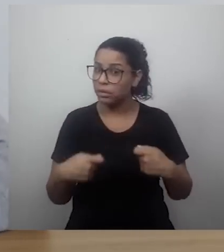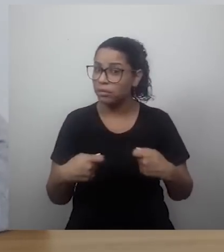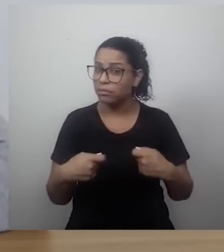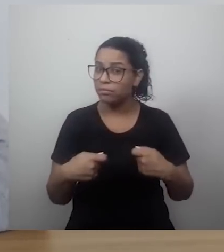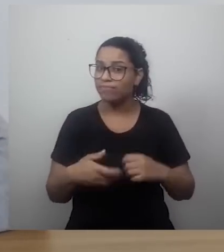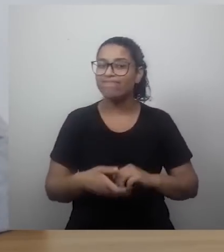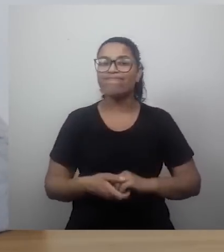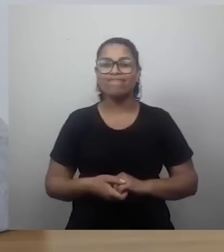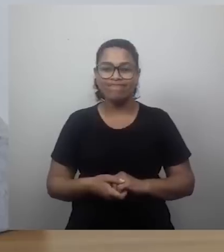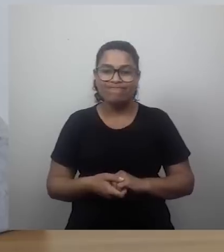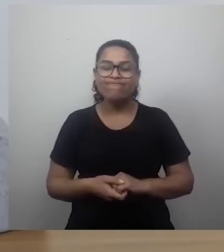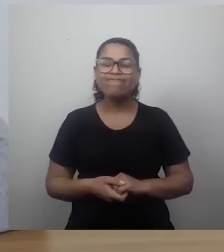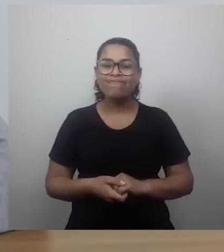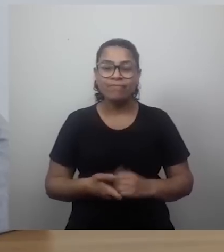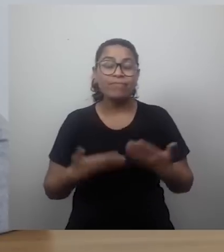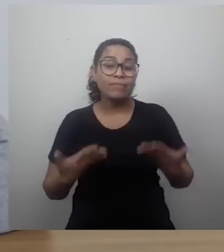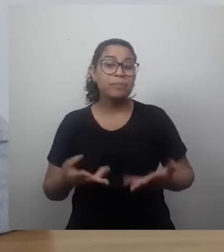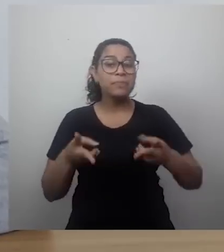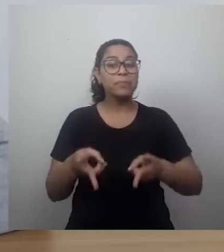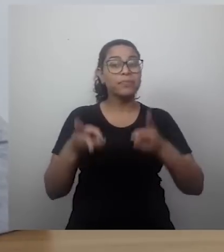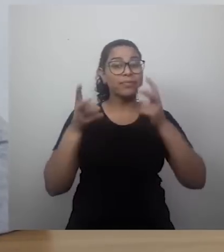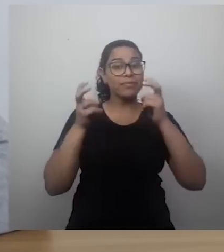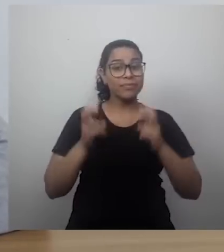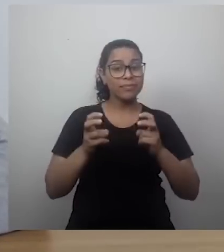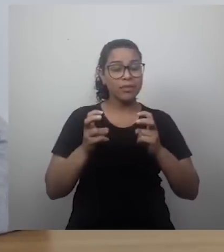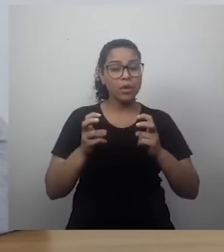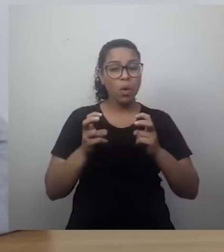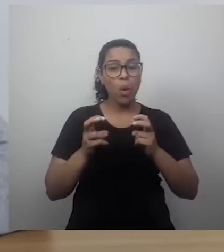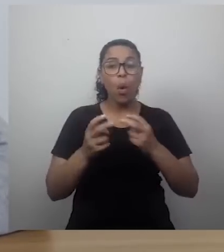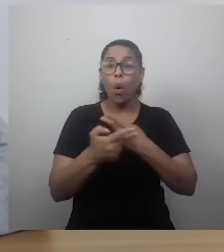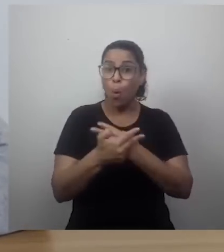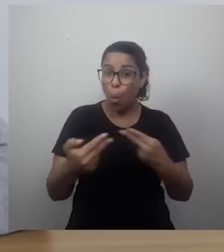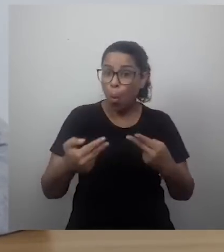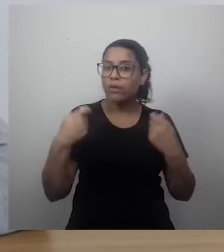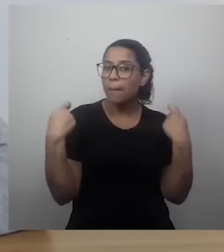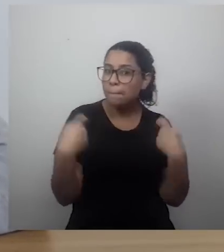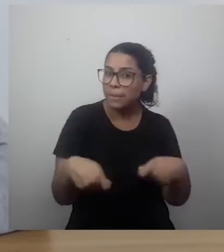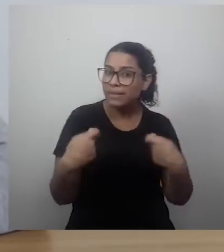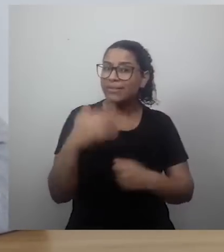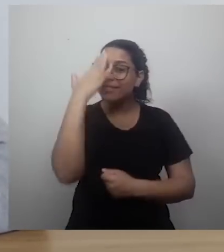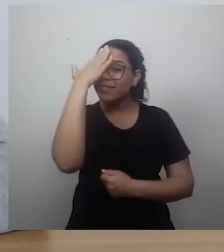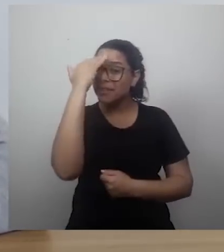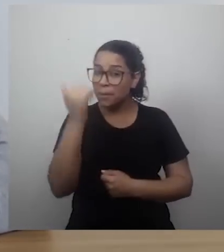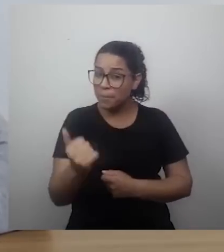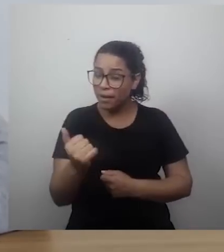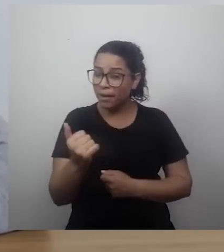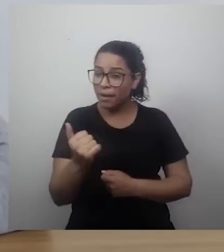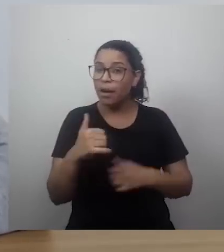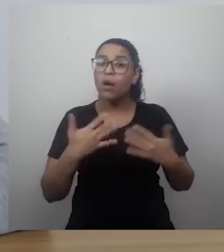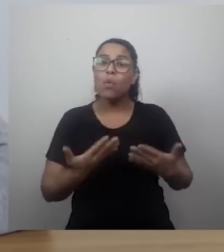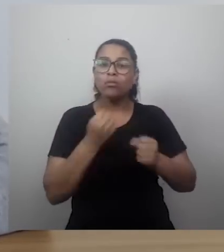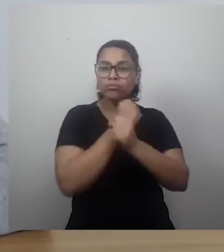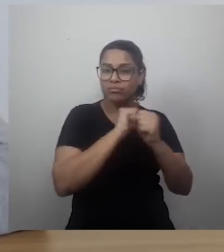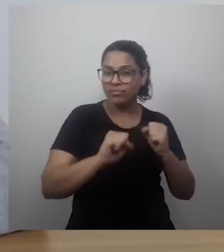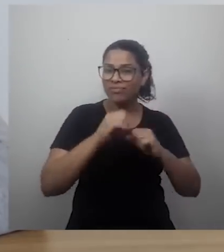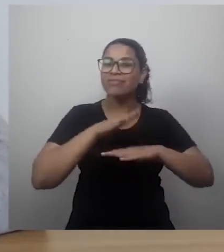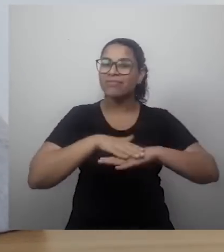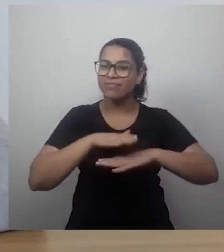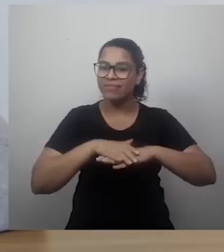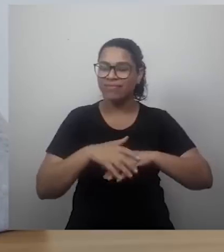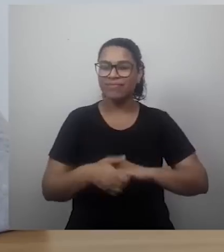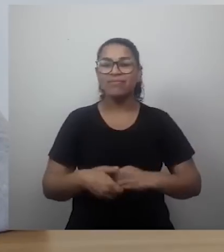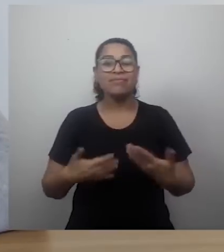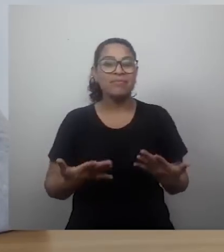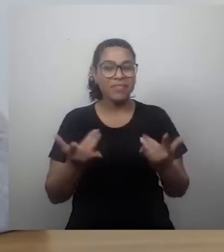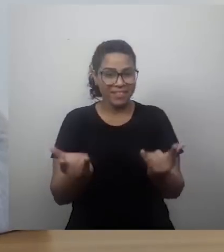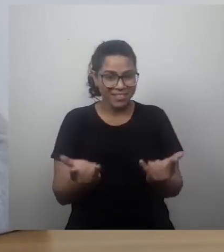necessite? Pois é, percebem quantas coisas precisamos considerar quando vamos praticar uma luta? Já dizia